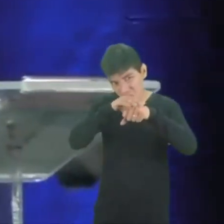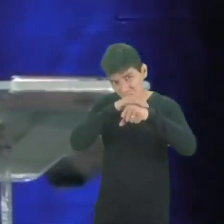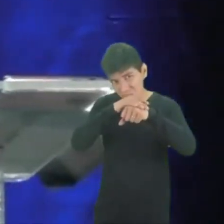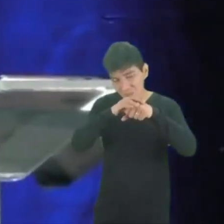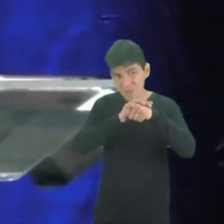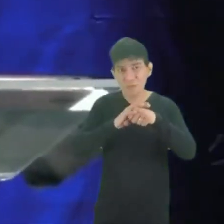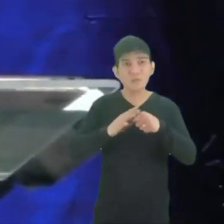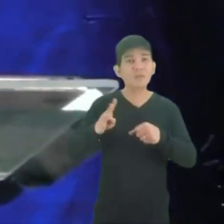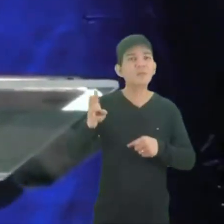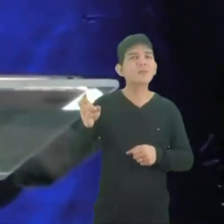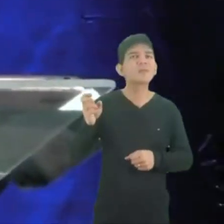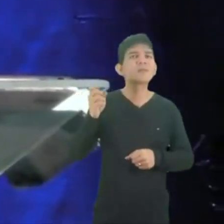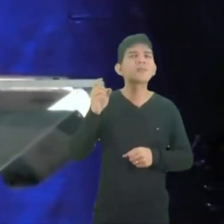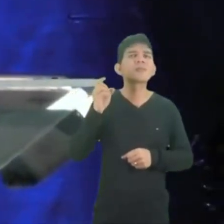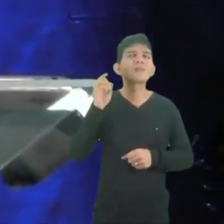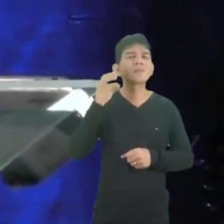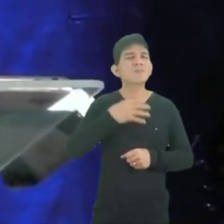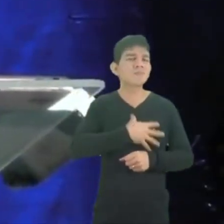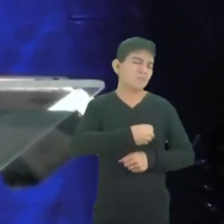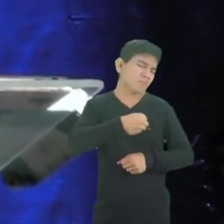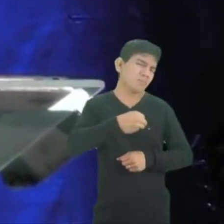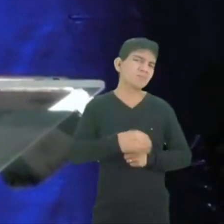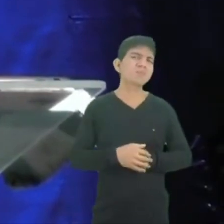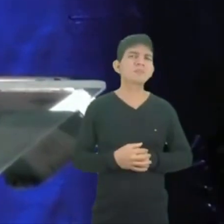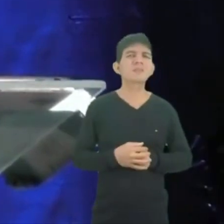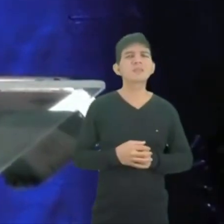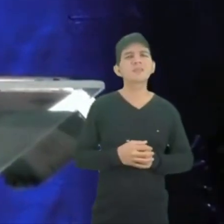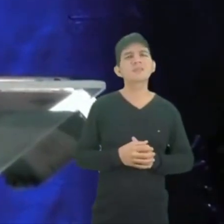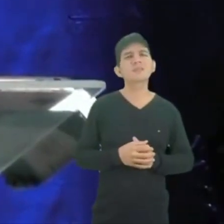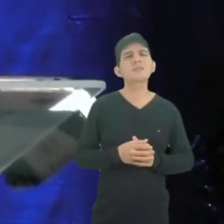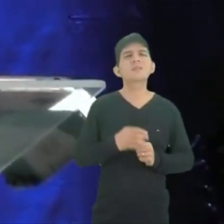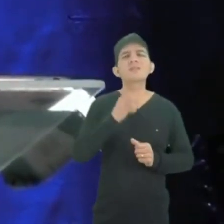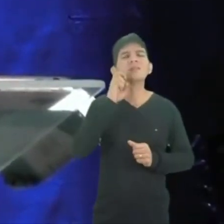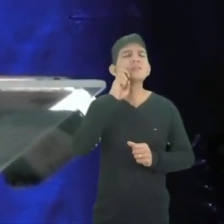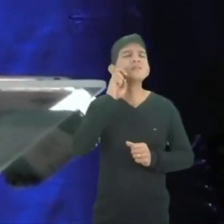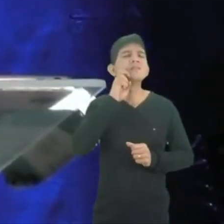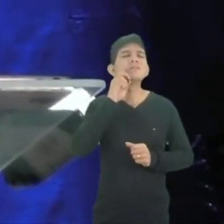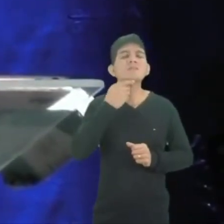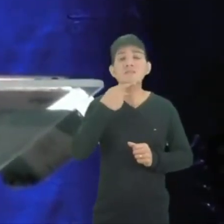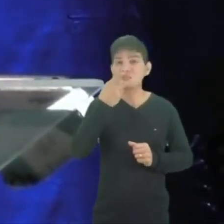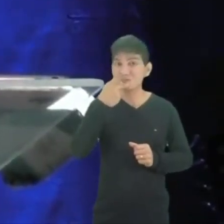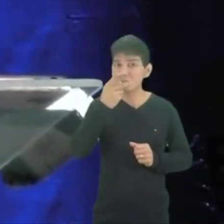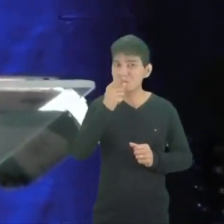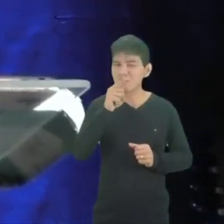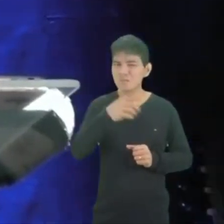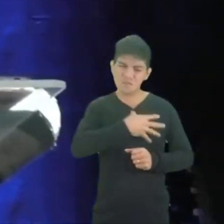quinta-feira. Dessa vez eu puxo o assunto com ele e eu digo para ele: meu